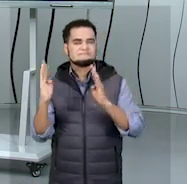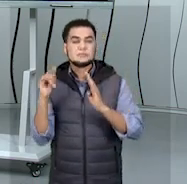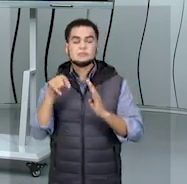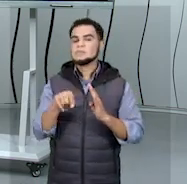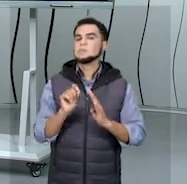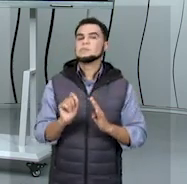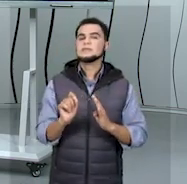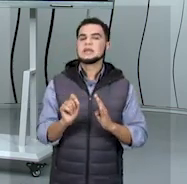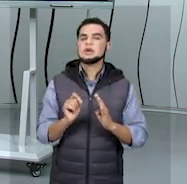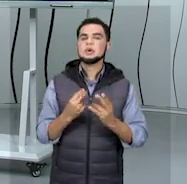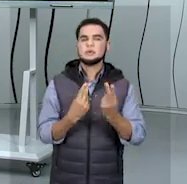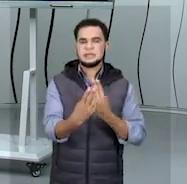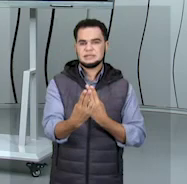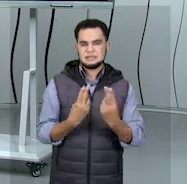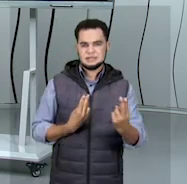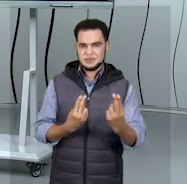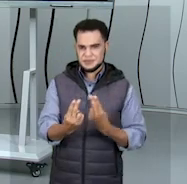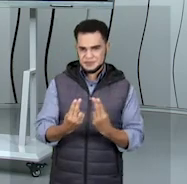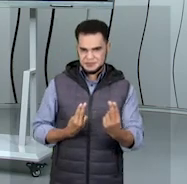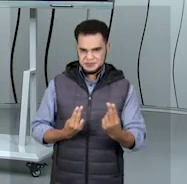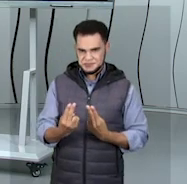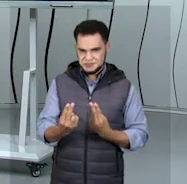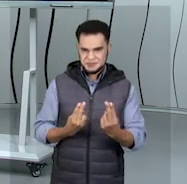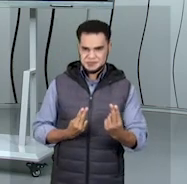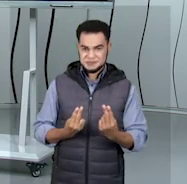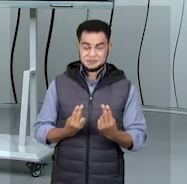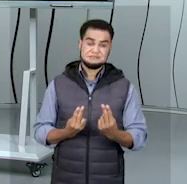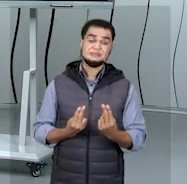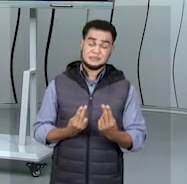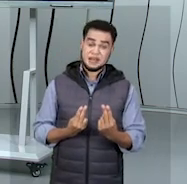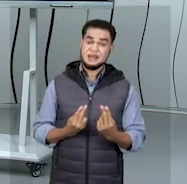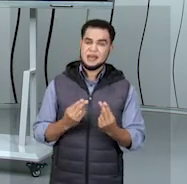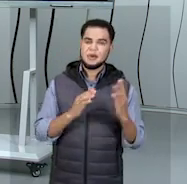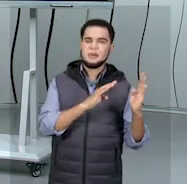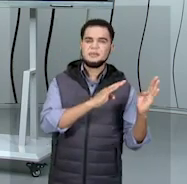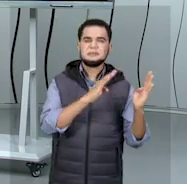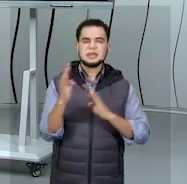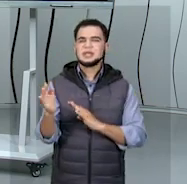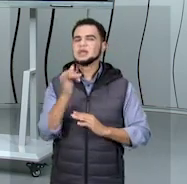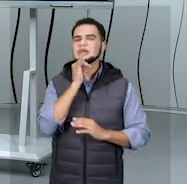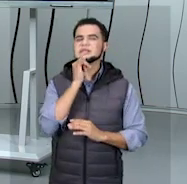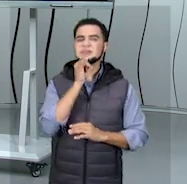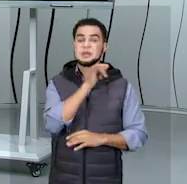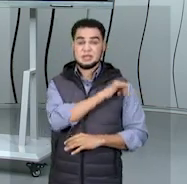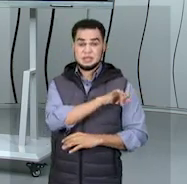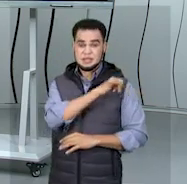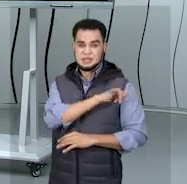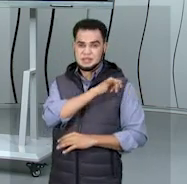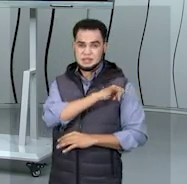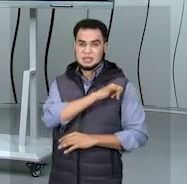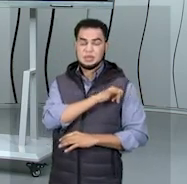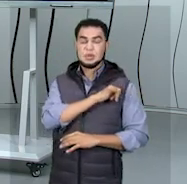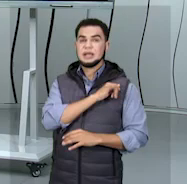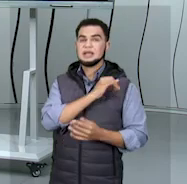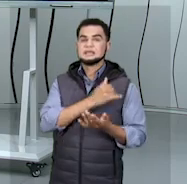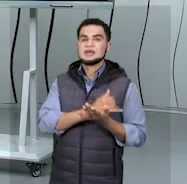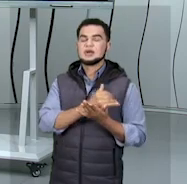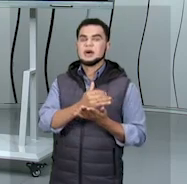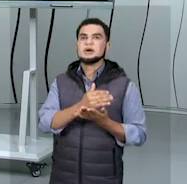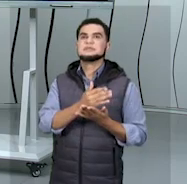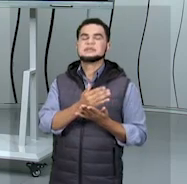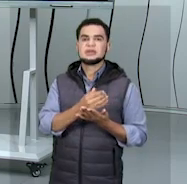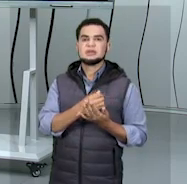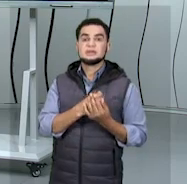a urbanização. Então é um período que o Rio de Janeiro, por exemplo, ele está passando por uma